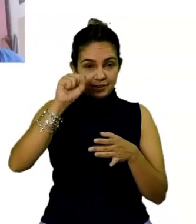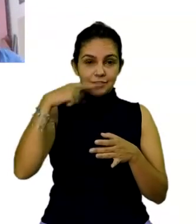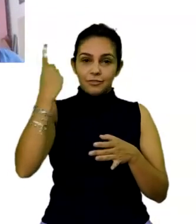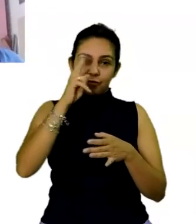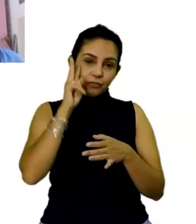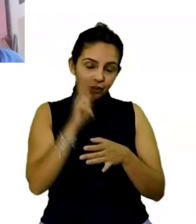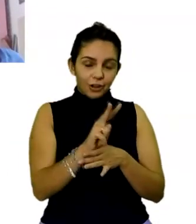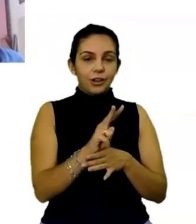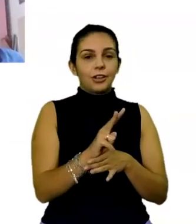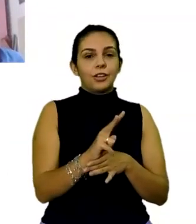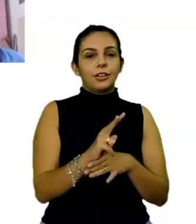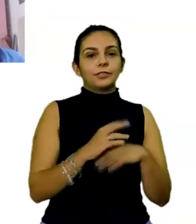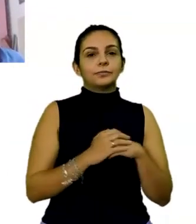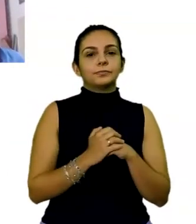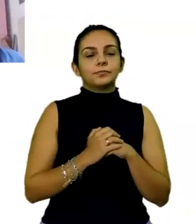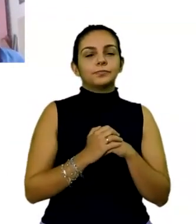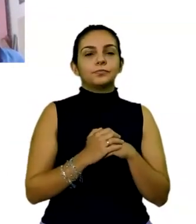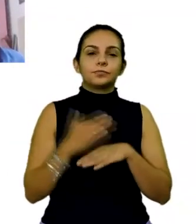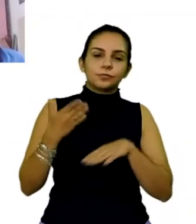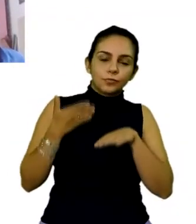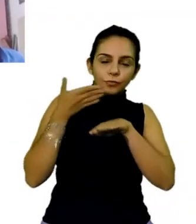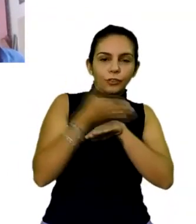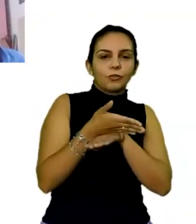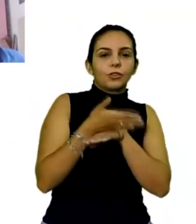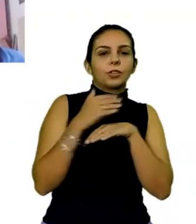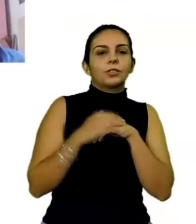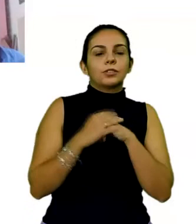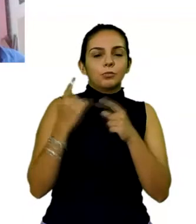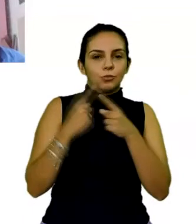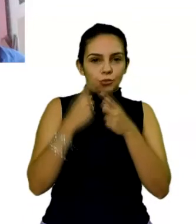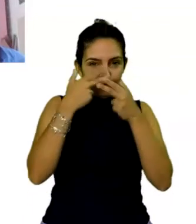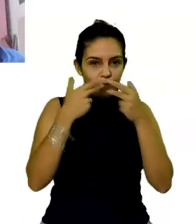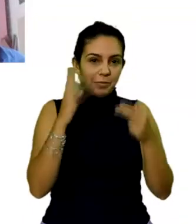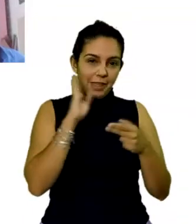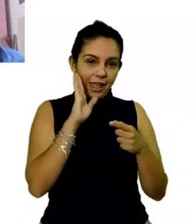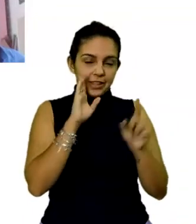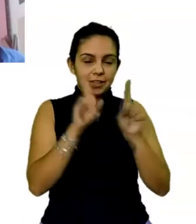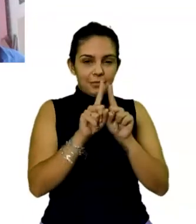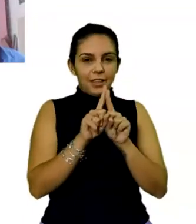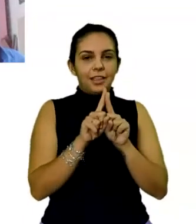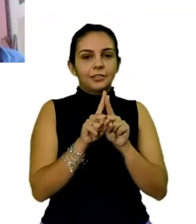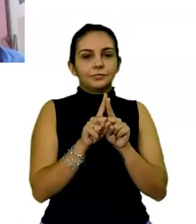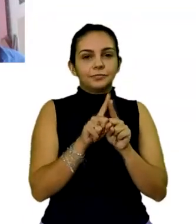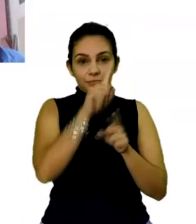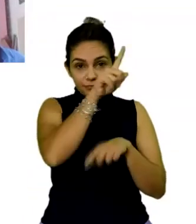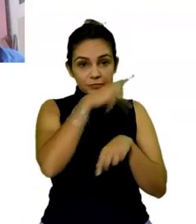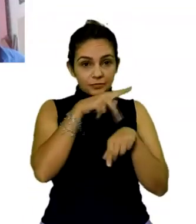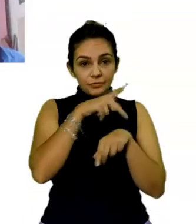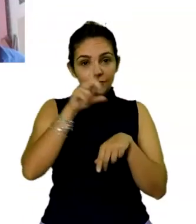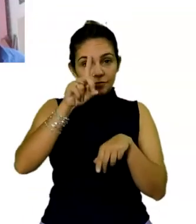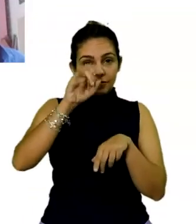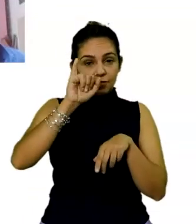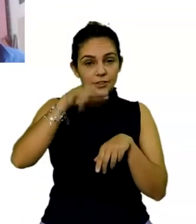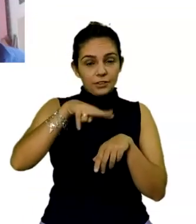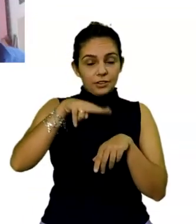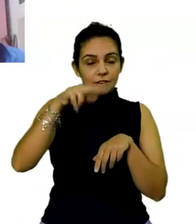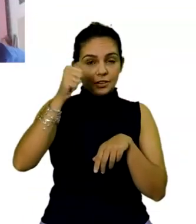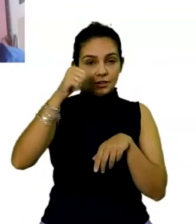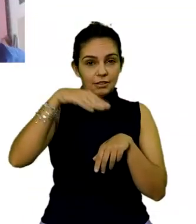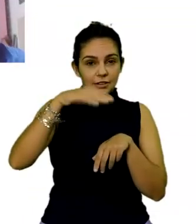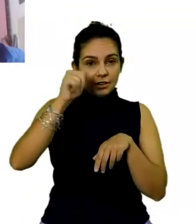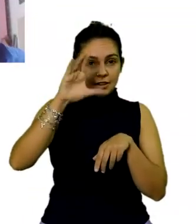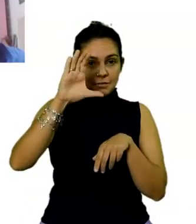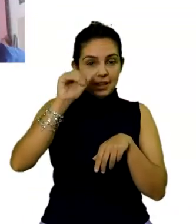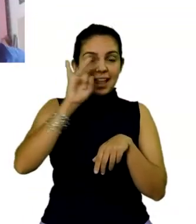e provavelmente compre. Aí fomos porque uma coisa bacana também na Dinamarca é que